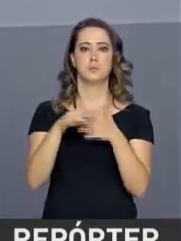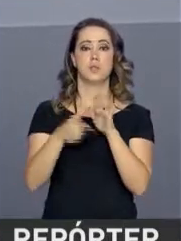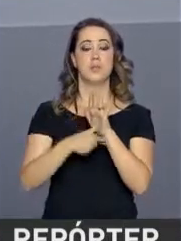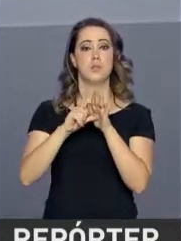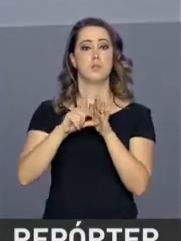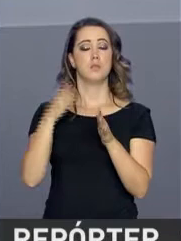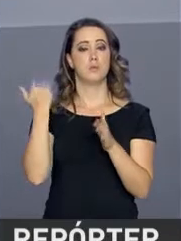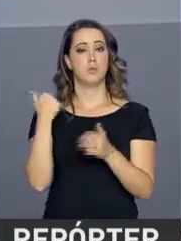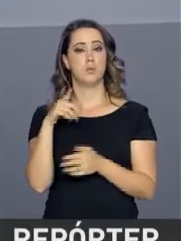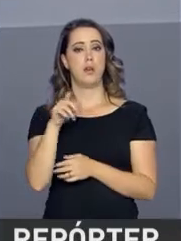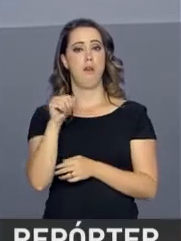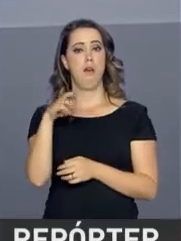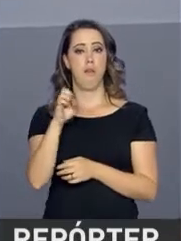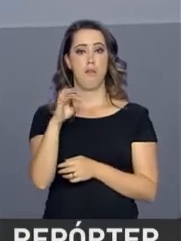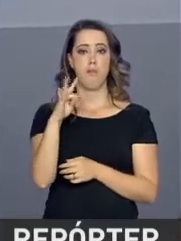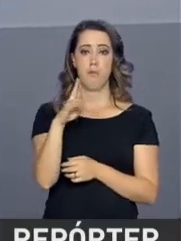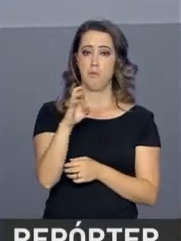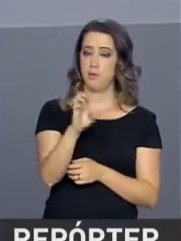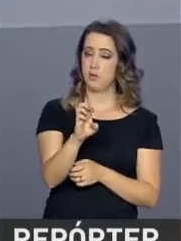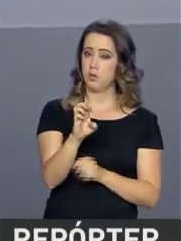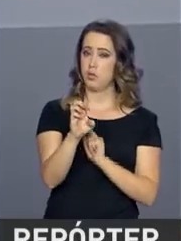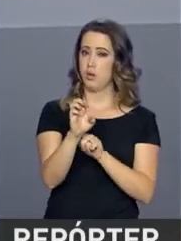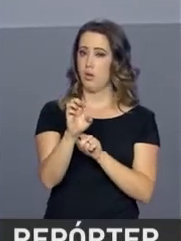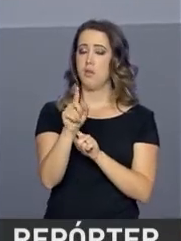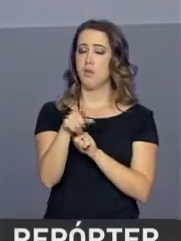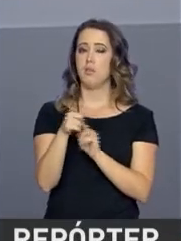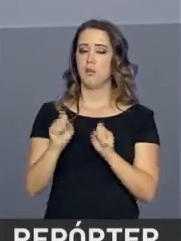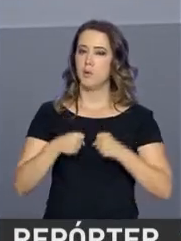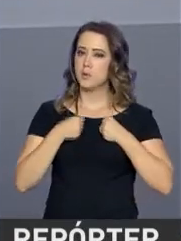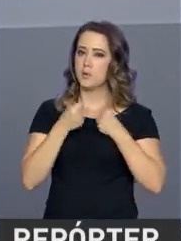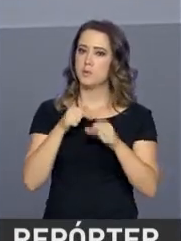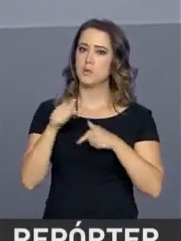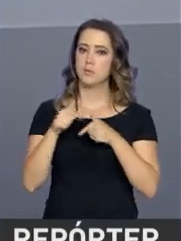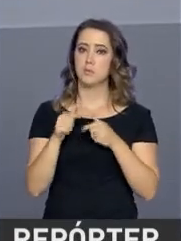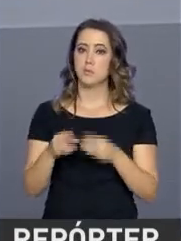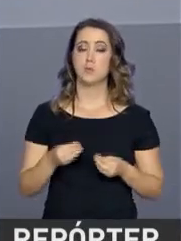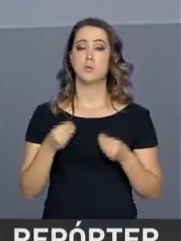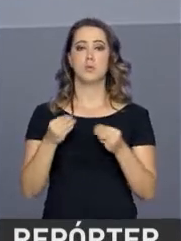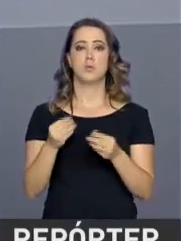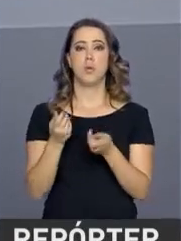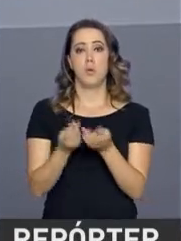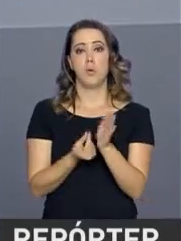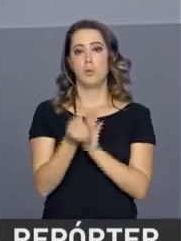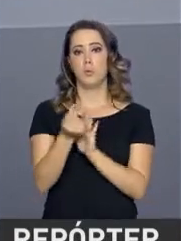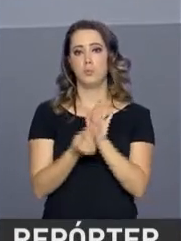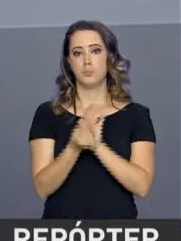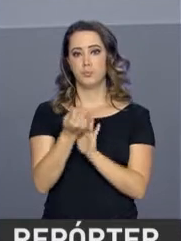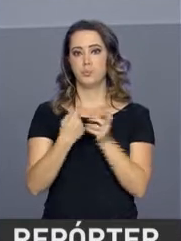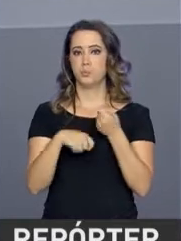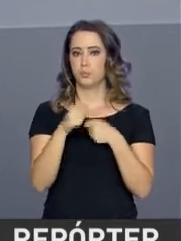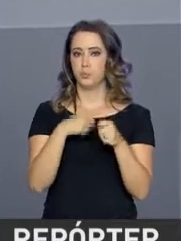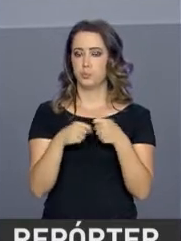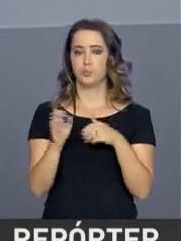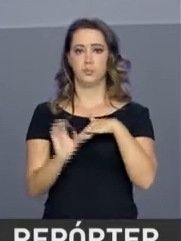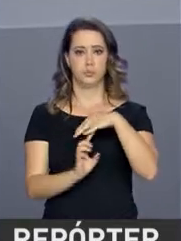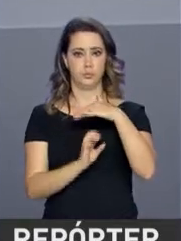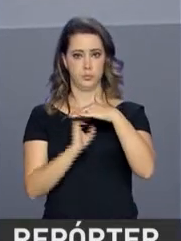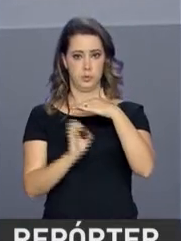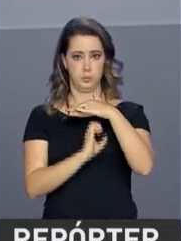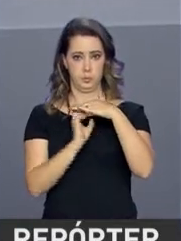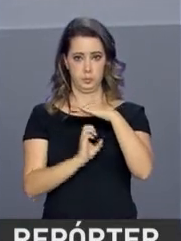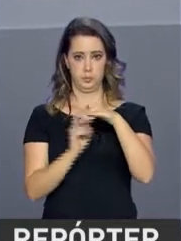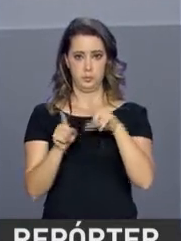antecessor laerte rímoli e o esforço dos trabalhadores para garantir a saúde financeira da empresa no ano passado a bbc